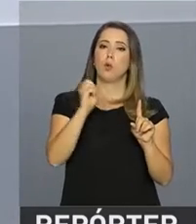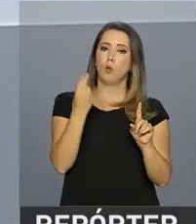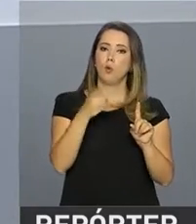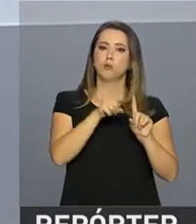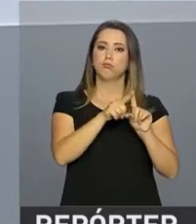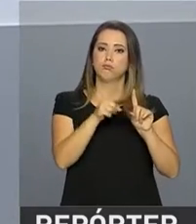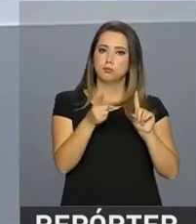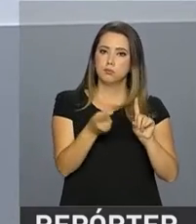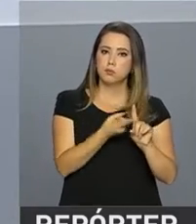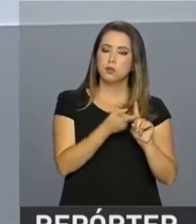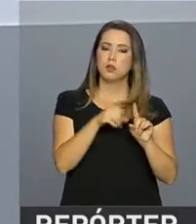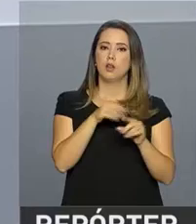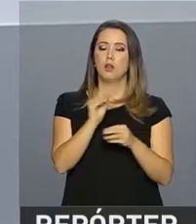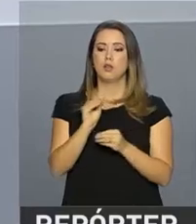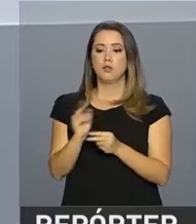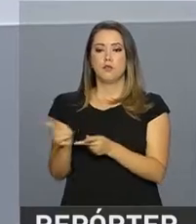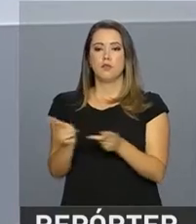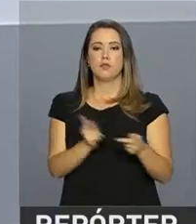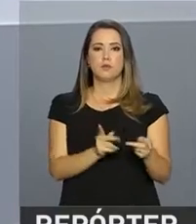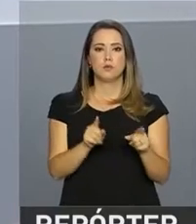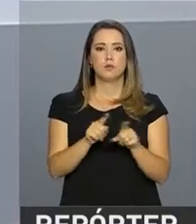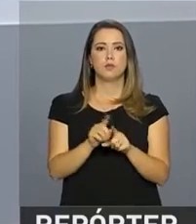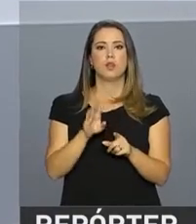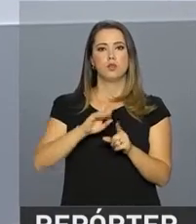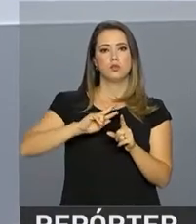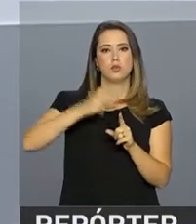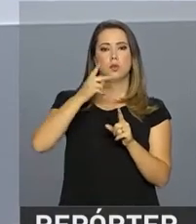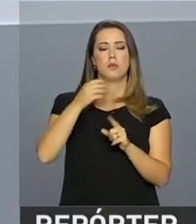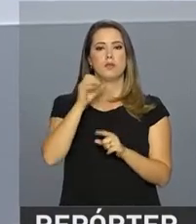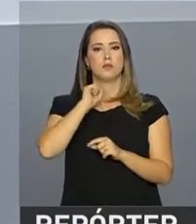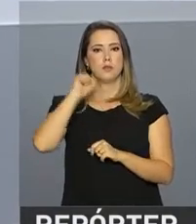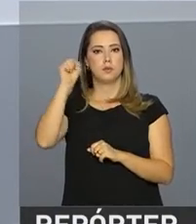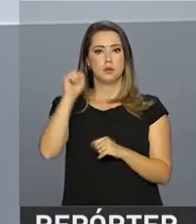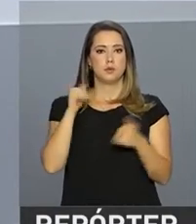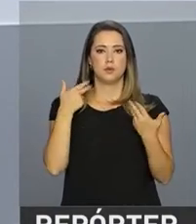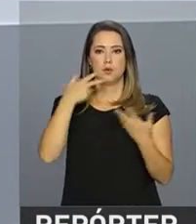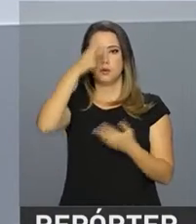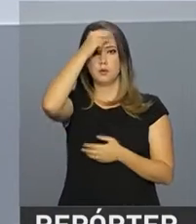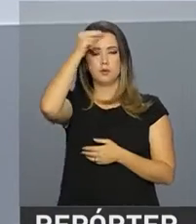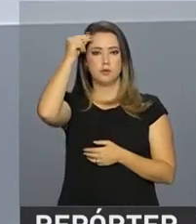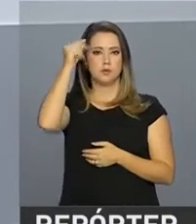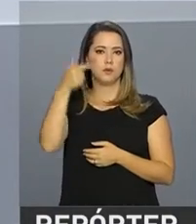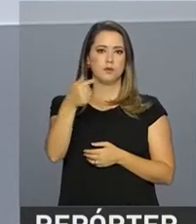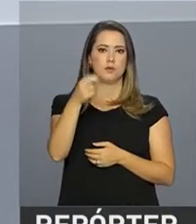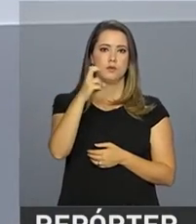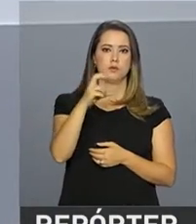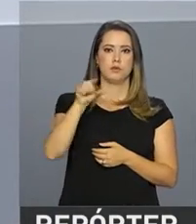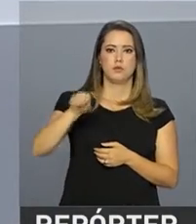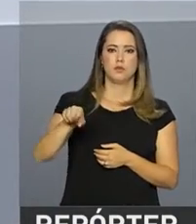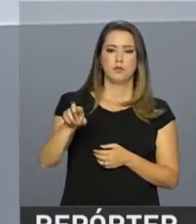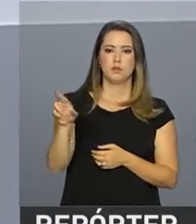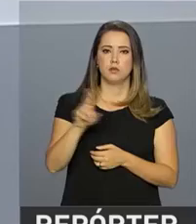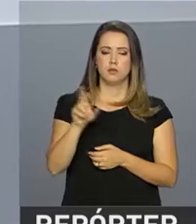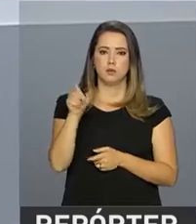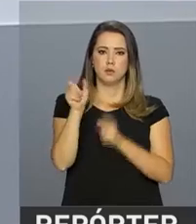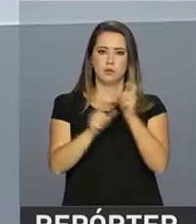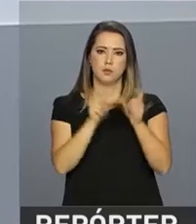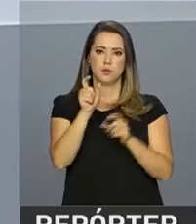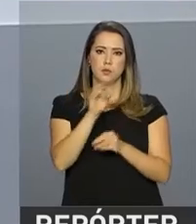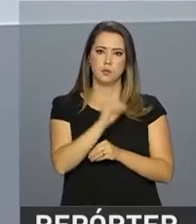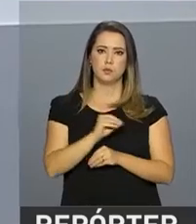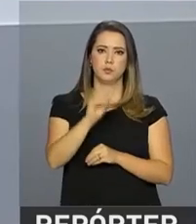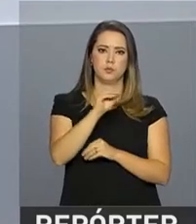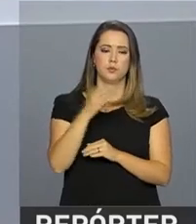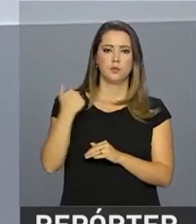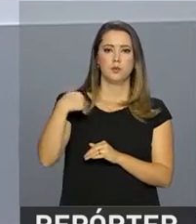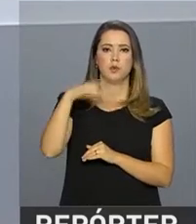e o reajuste já vale para o mês de abril com isso o repasse às prefeituras chega a 75 reais por pessoa atendida